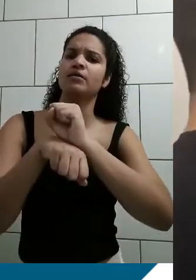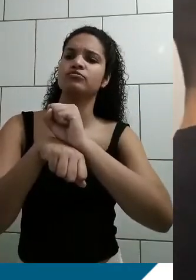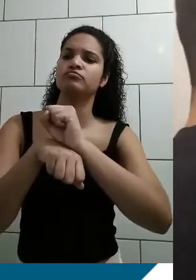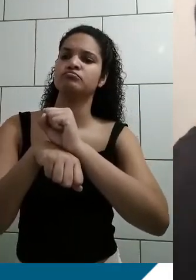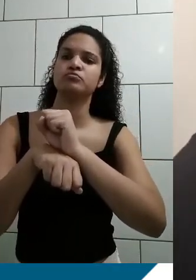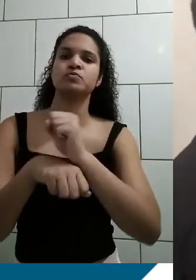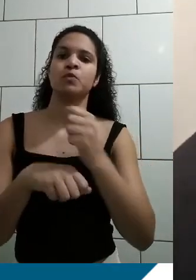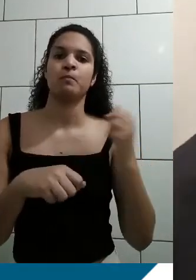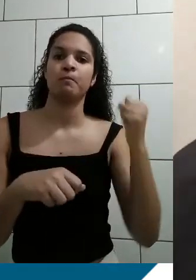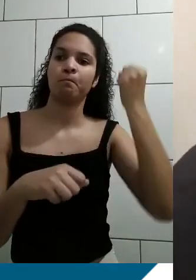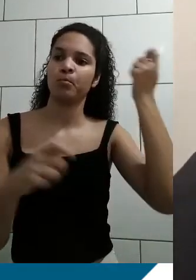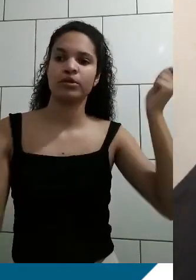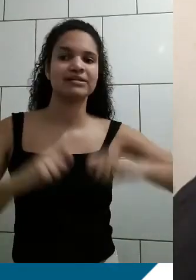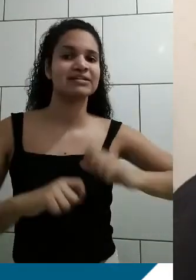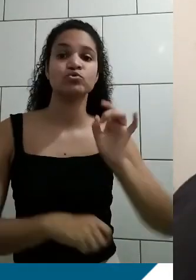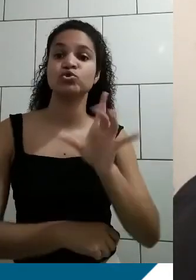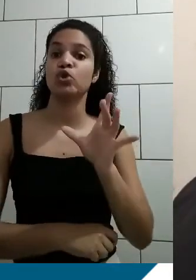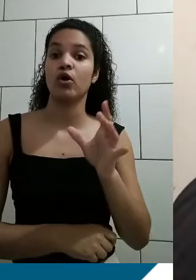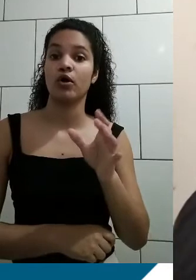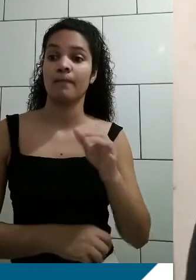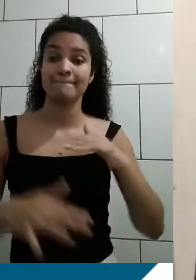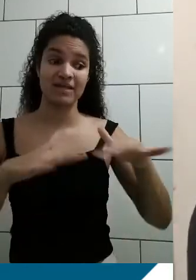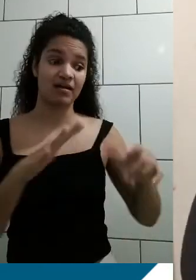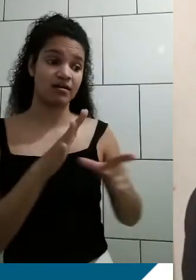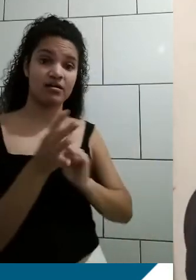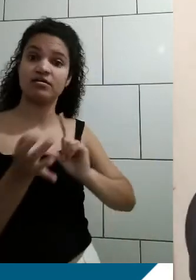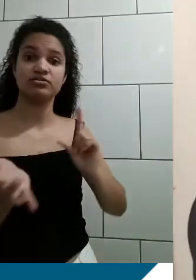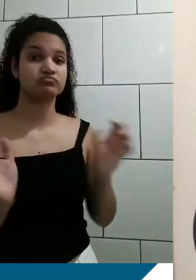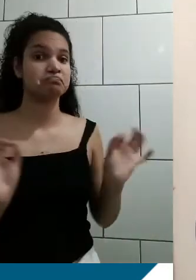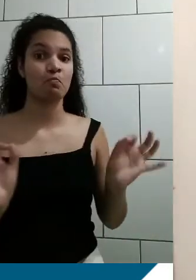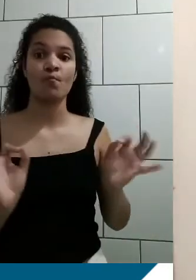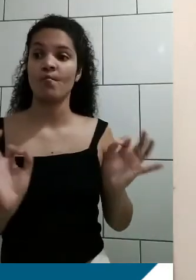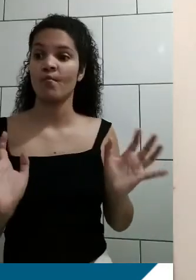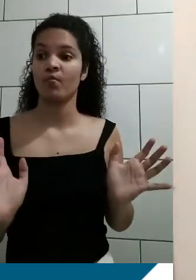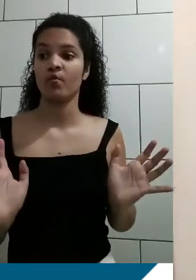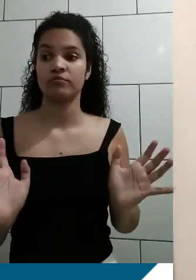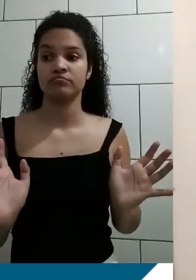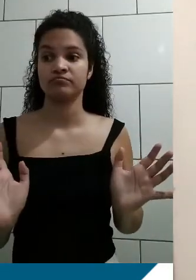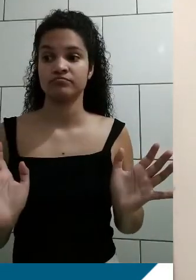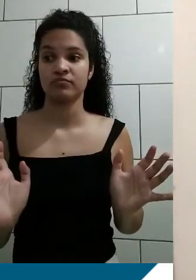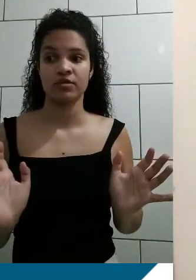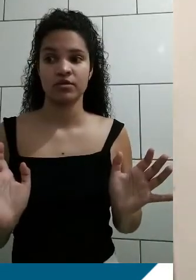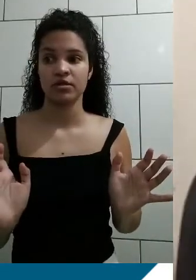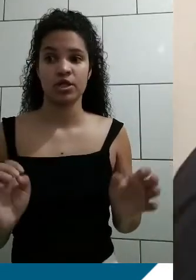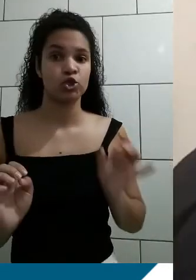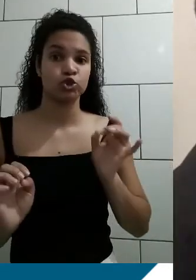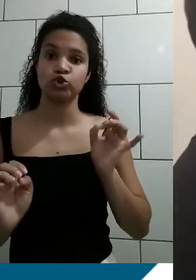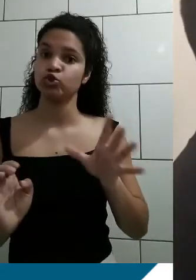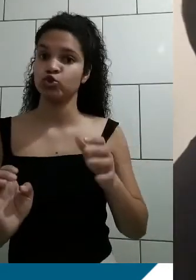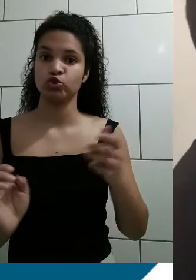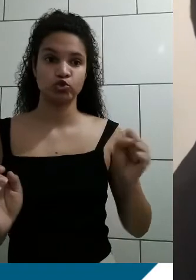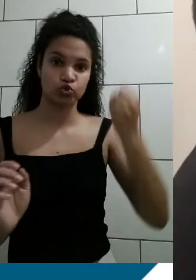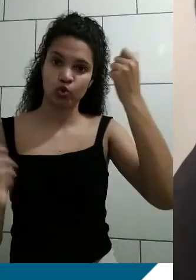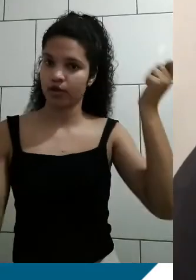somente, antes desse processo de queda, né? É somente a energia potencial gravitacional. Então a energia mecânica aqui é o mesmo valor que nós temos ali. Então a